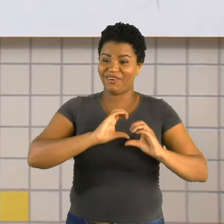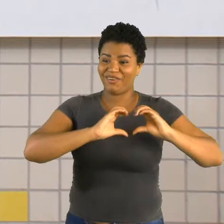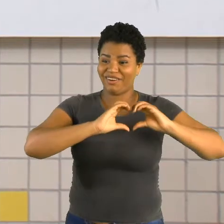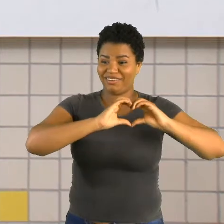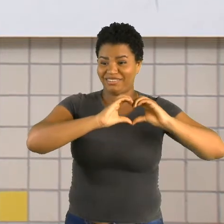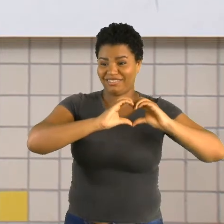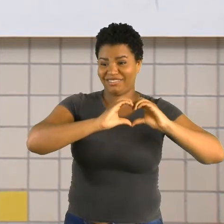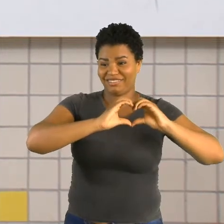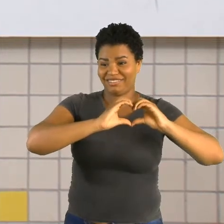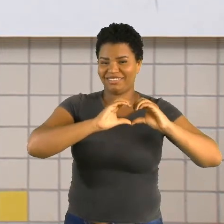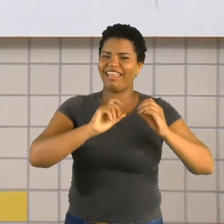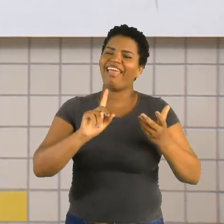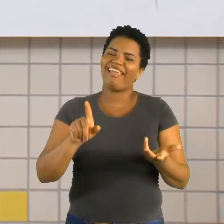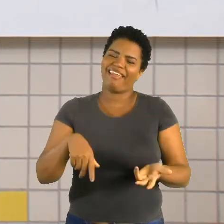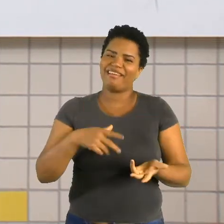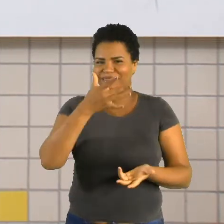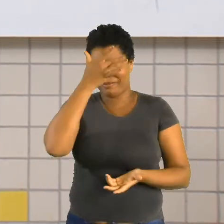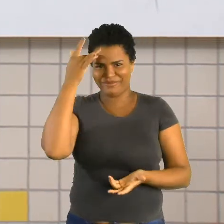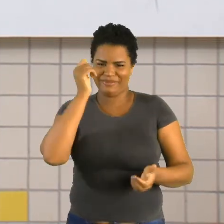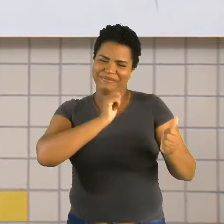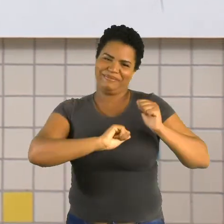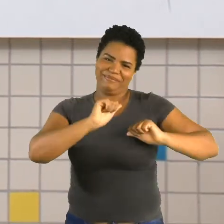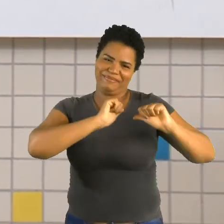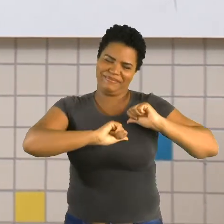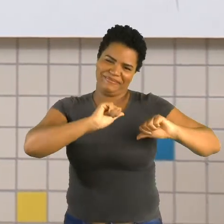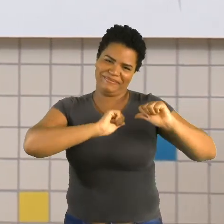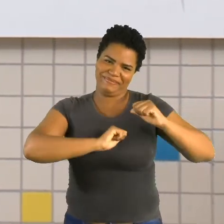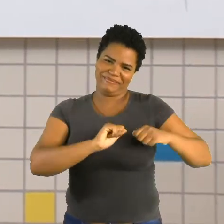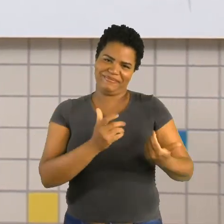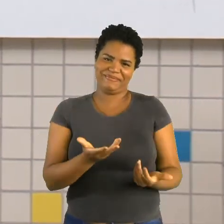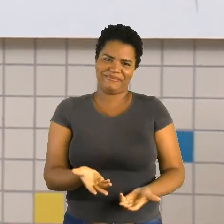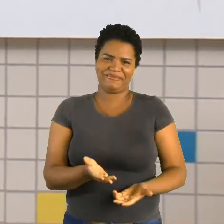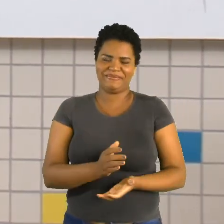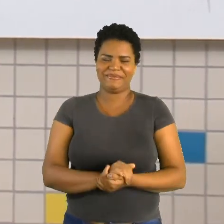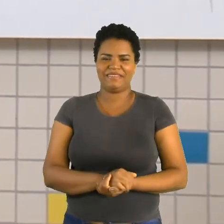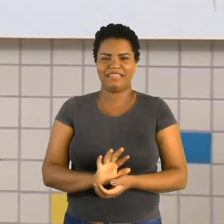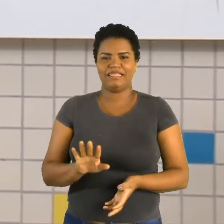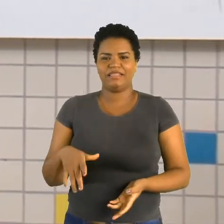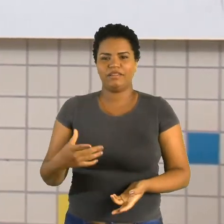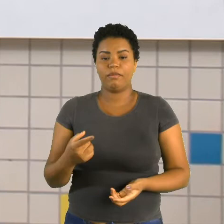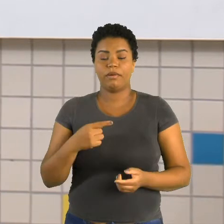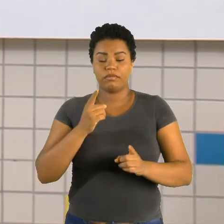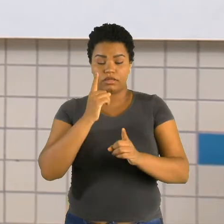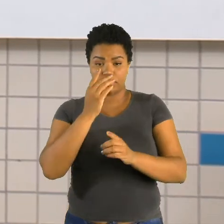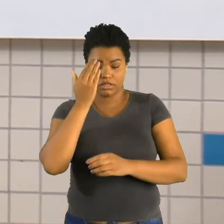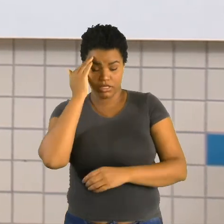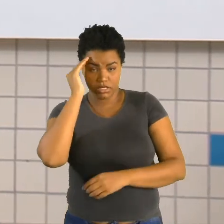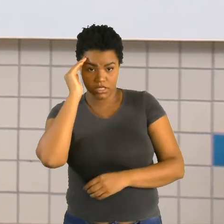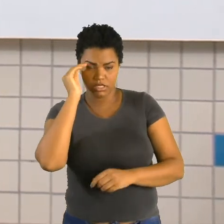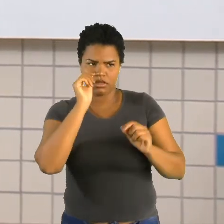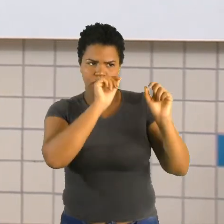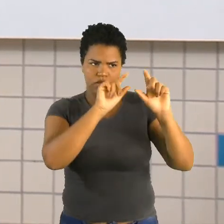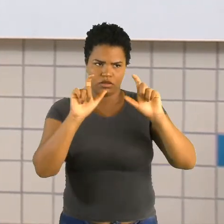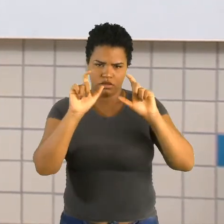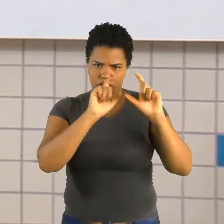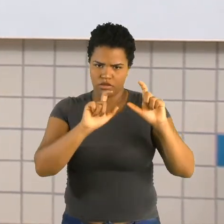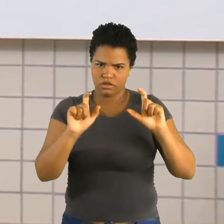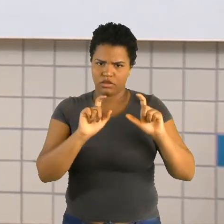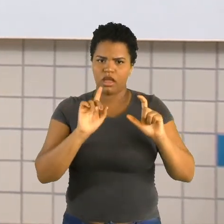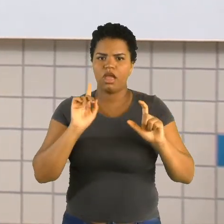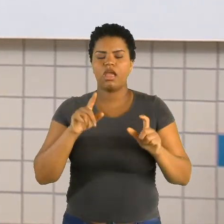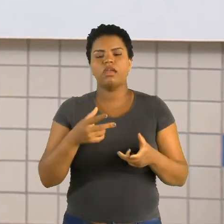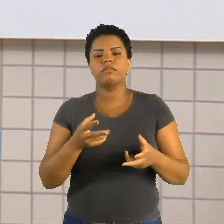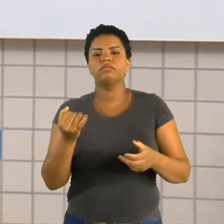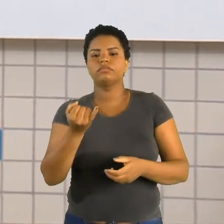pessoas, apaixonadas. Então, para eu entender uma tirinha, é importante que eu observe a forma